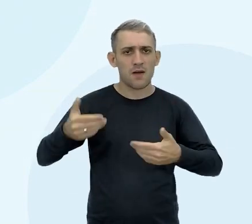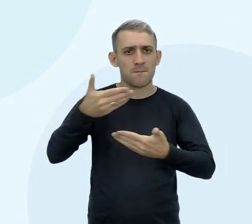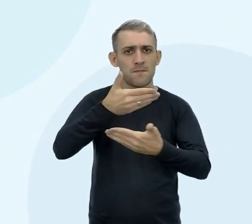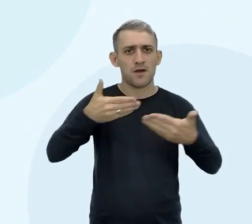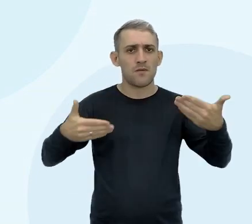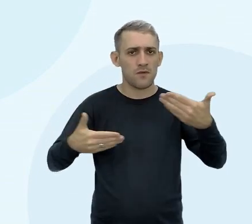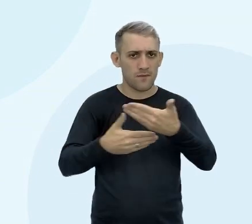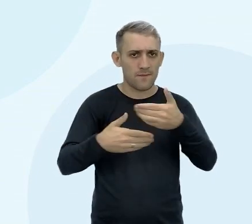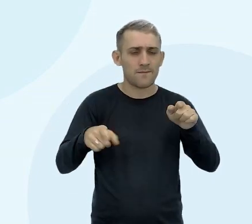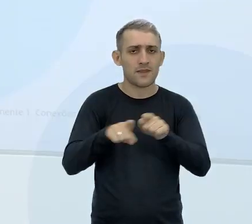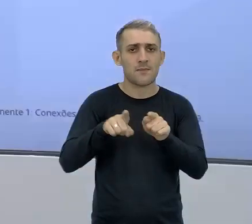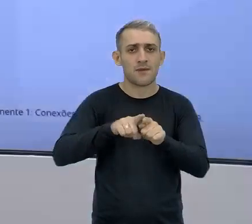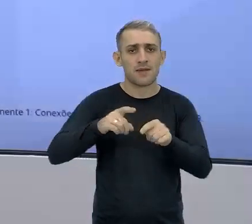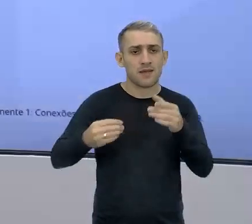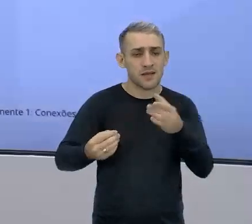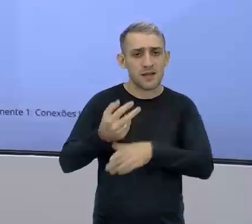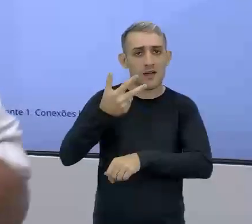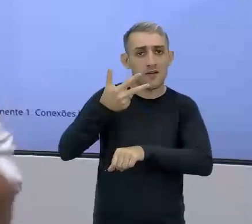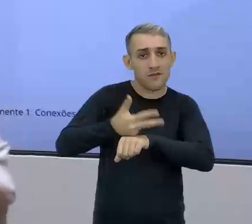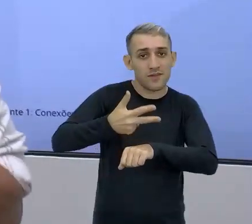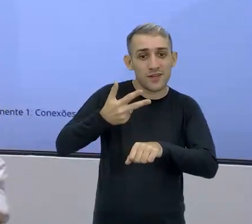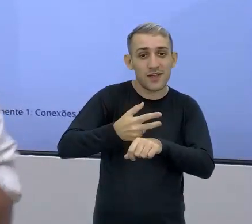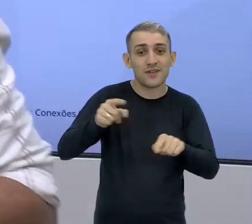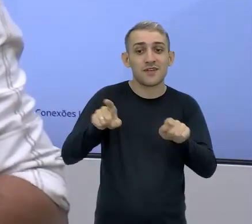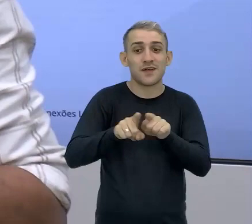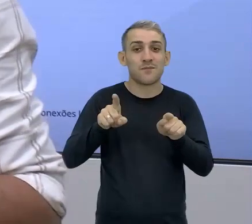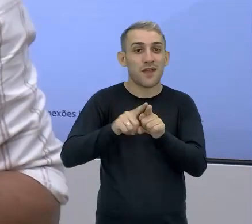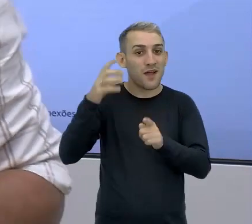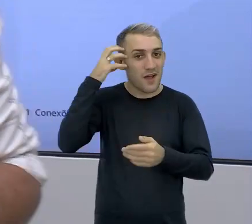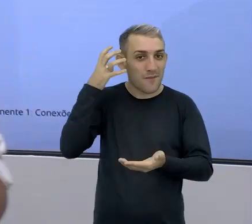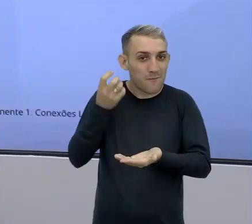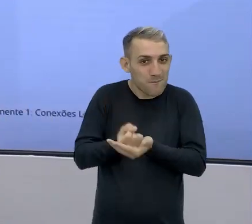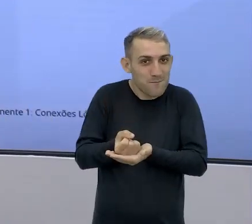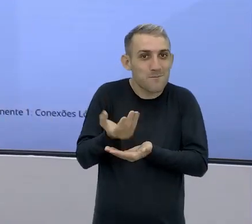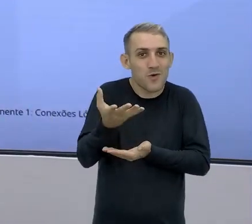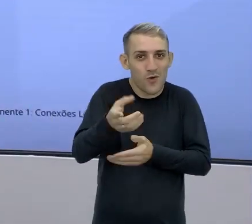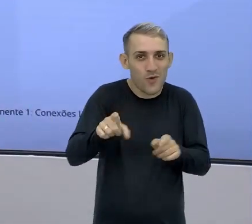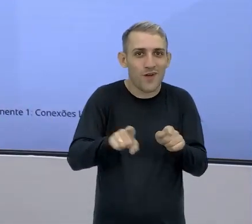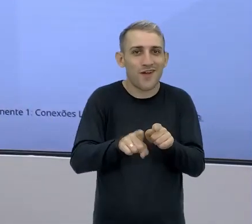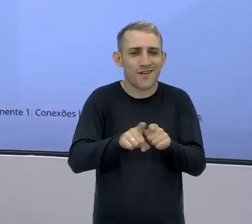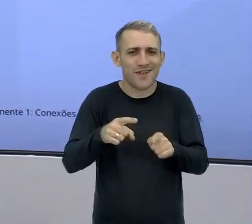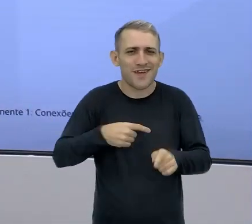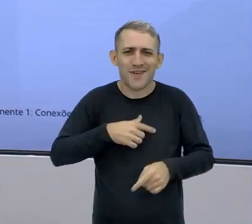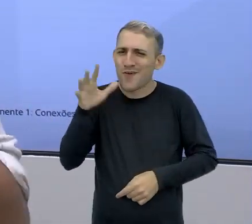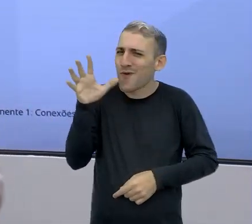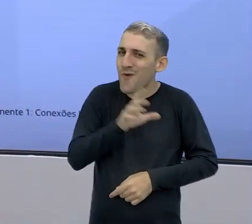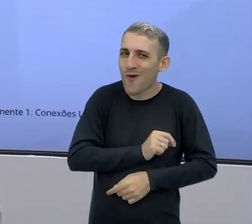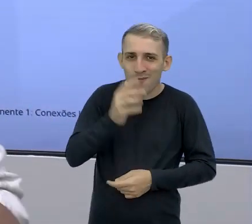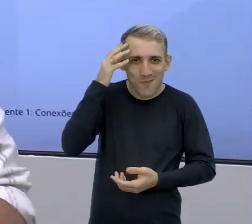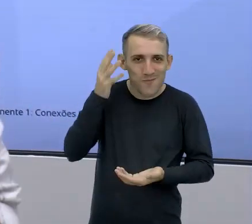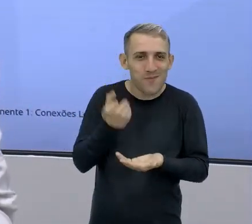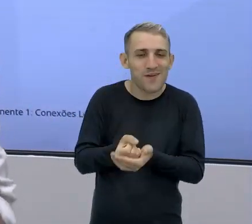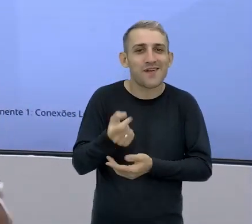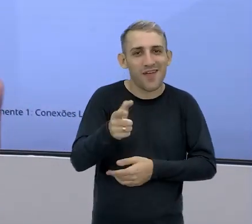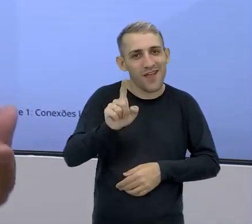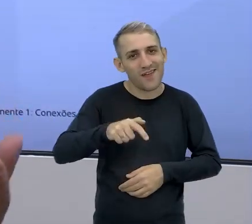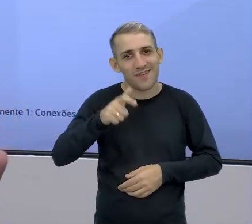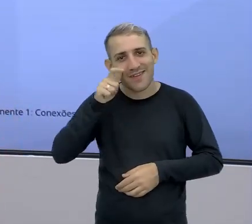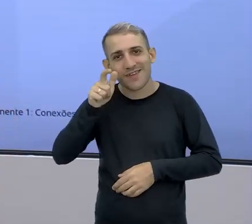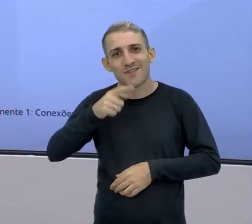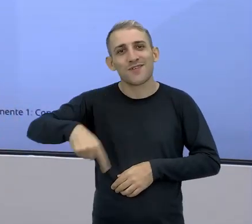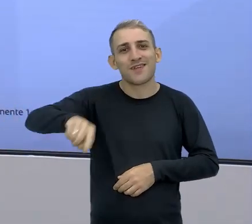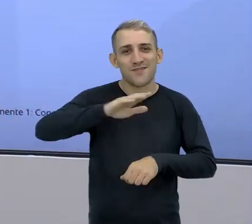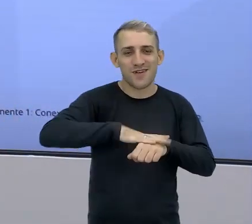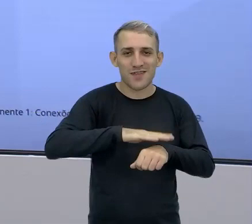podem fazer um vídeo, vocês podem fazer em forma de podcast. Eu sempre falo em podcast porque eu gosto muito de podcast. Então é uma forma muito interessante também de fazer